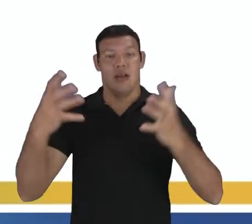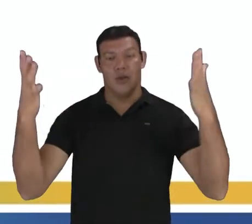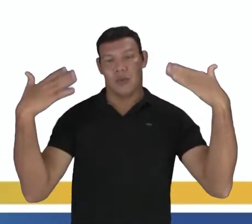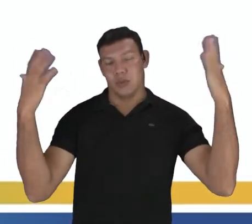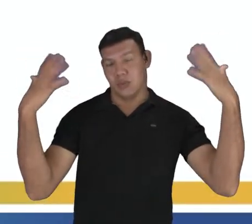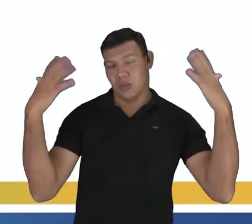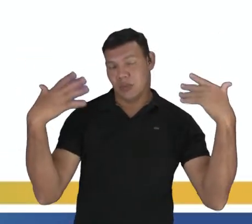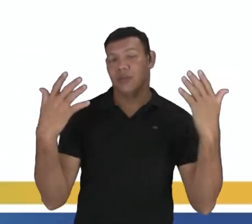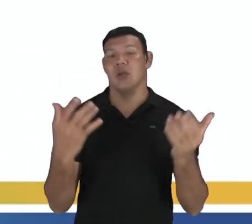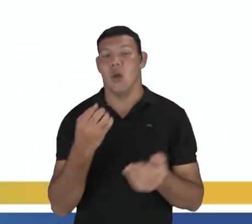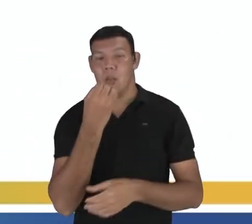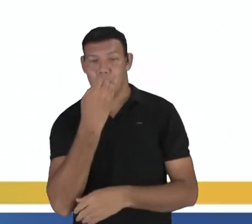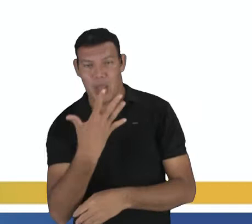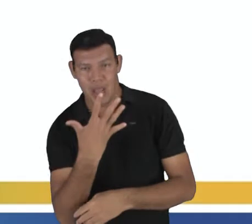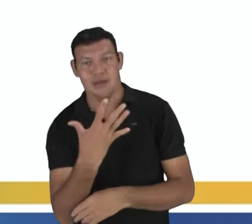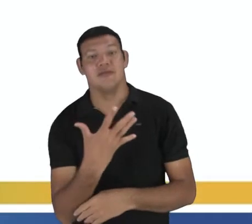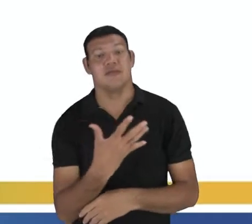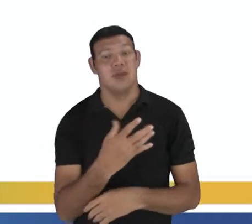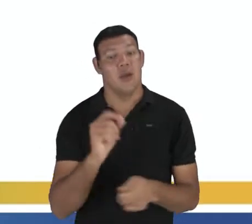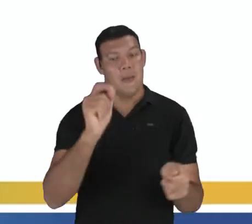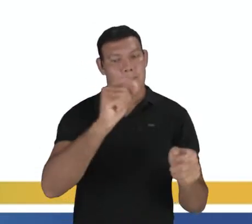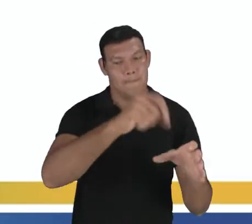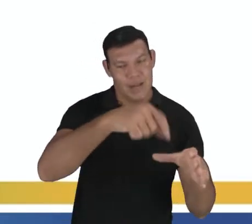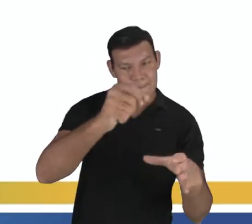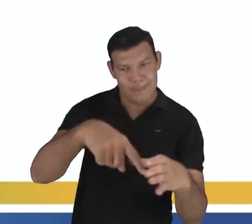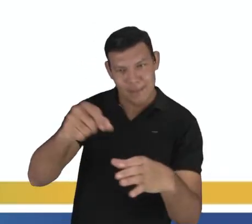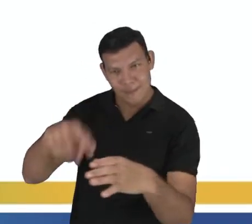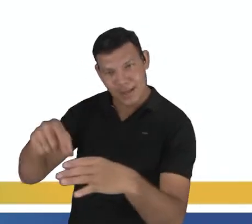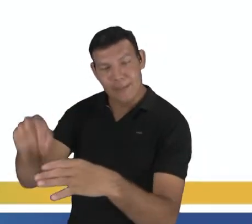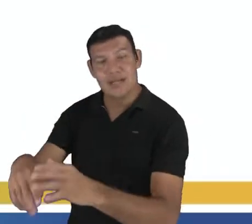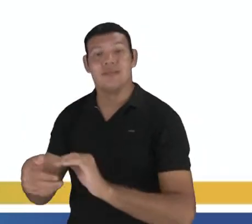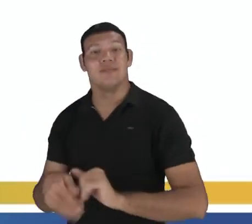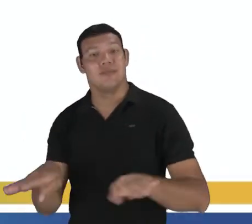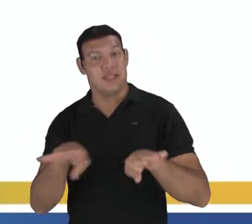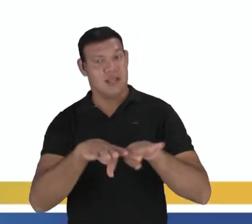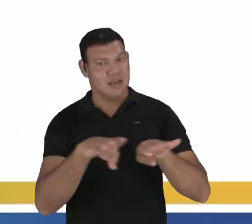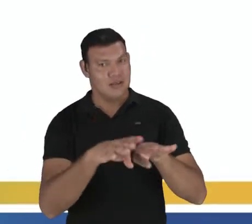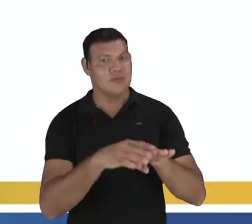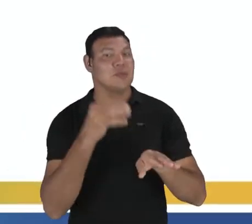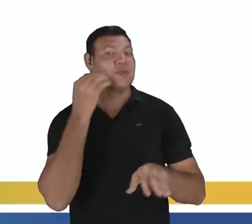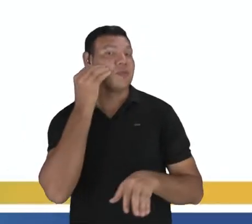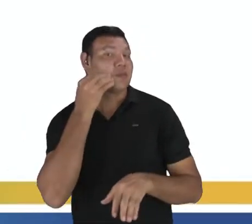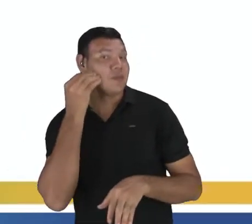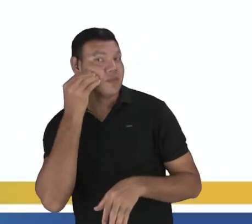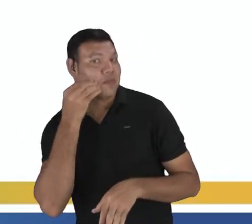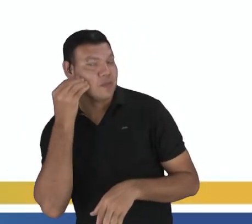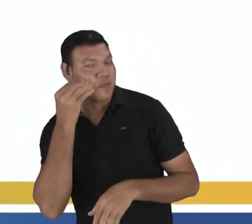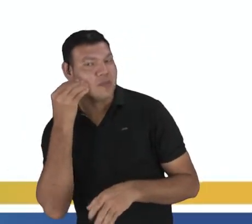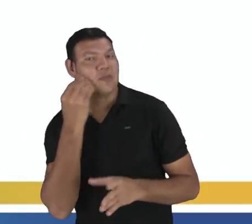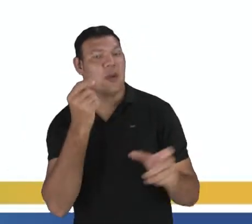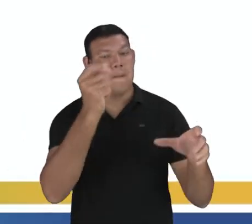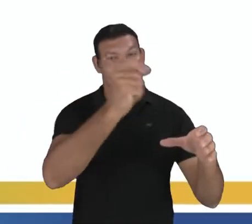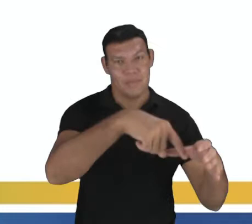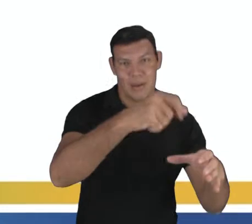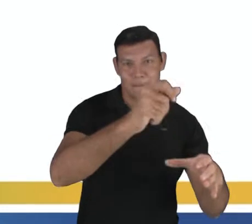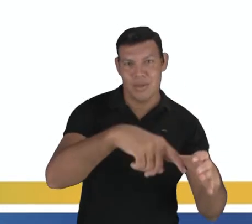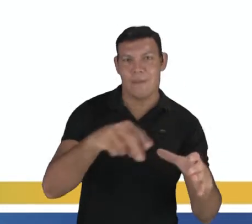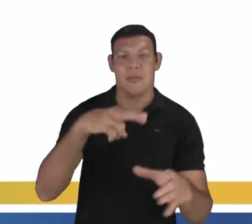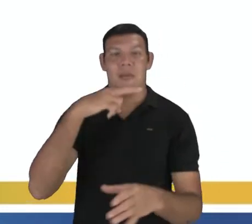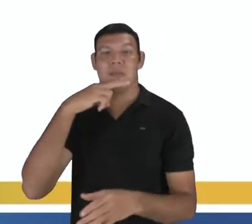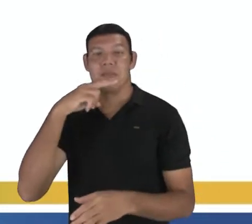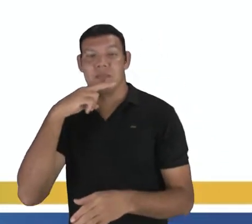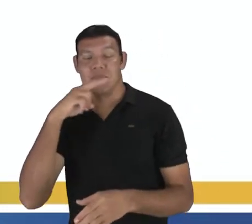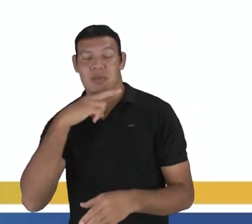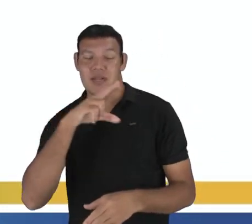aí para essa produção, né? E também a gente vai ter, pessoal, a experiência do cultivo, né, dessa cana-de-açúcar aí